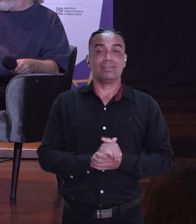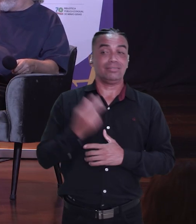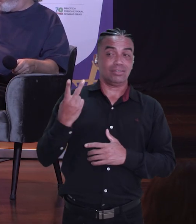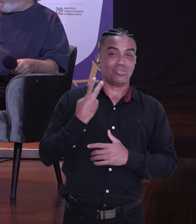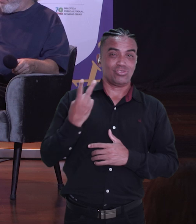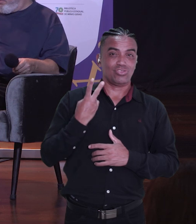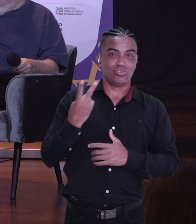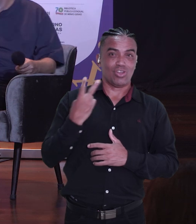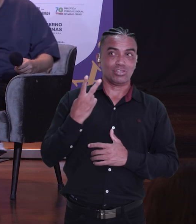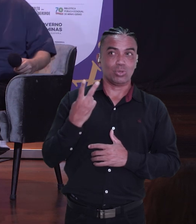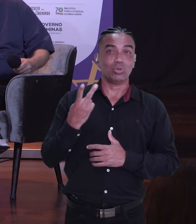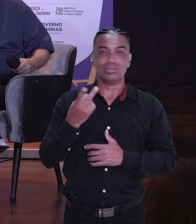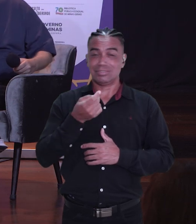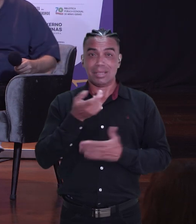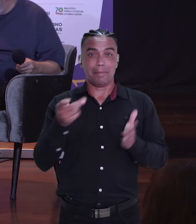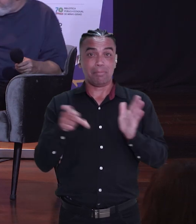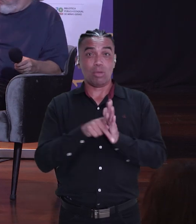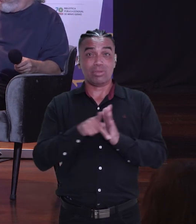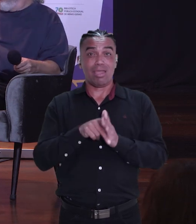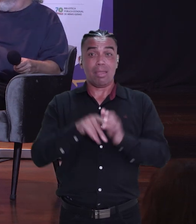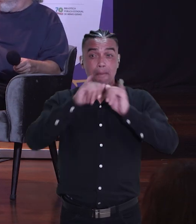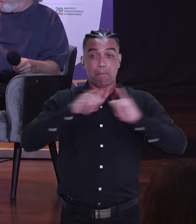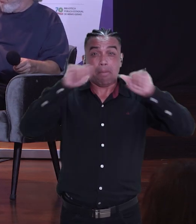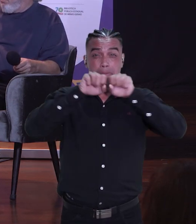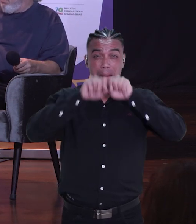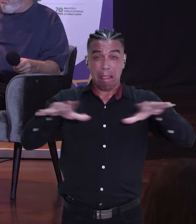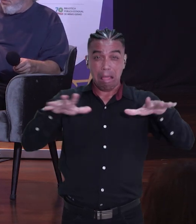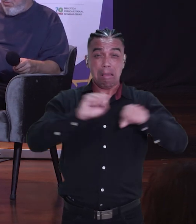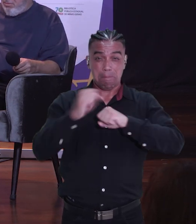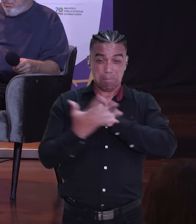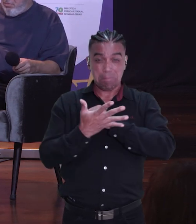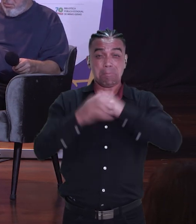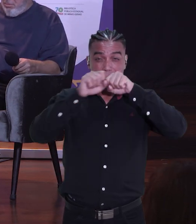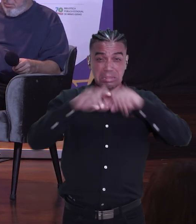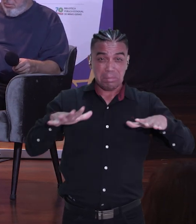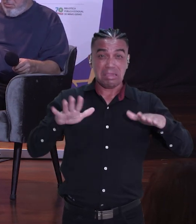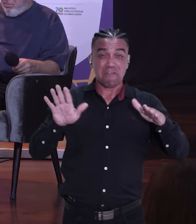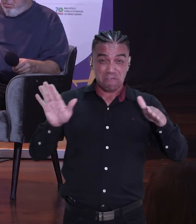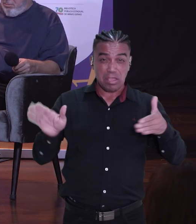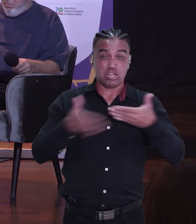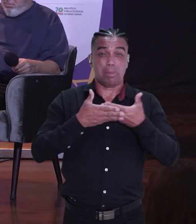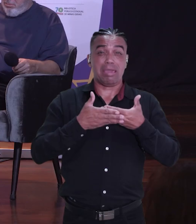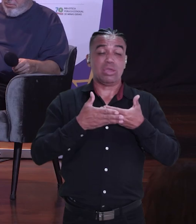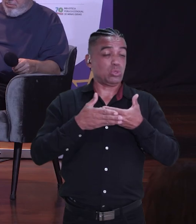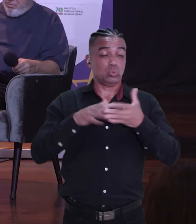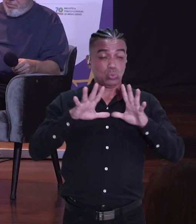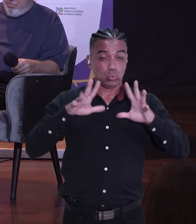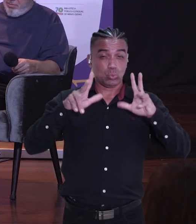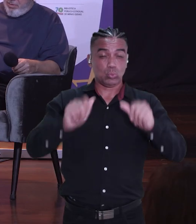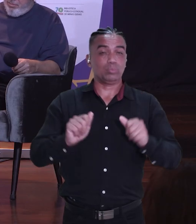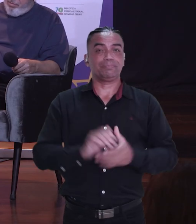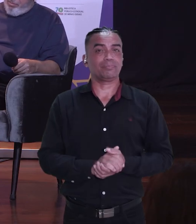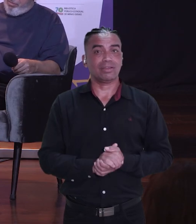a gente na véspera da declaração da pandemia, né, do fechamento total, nós fizemos